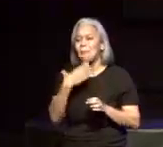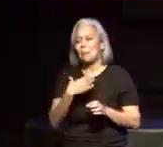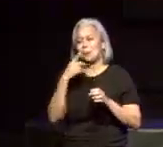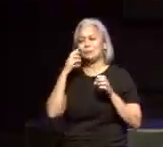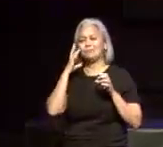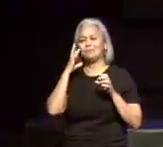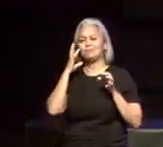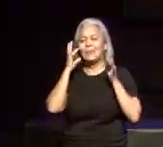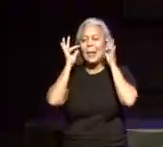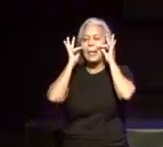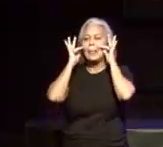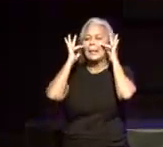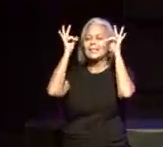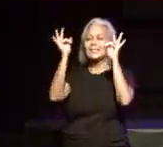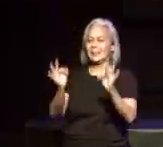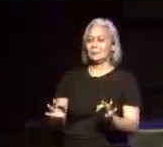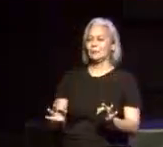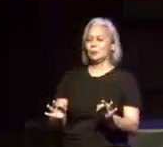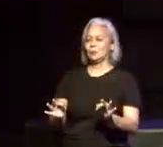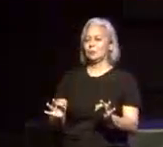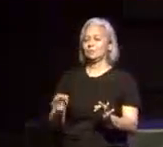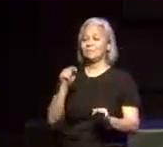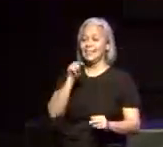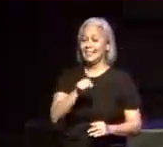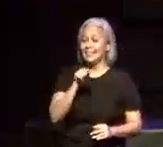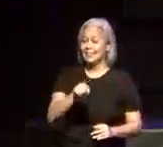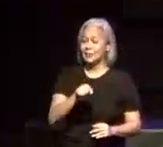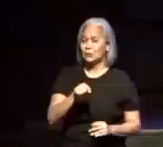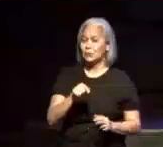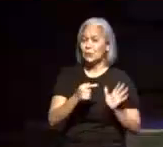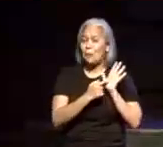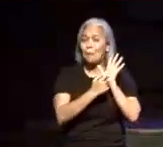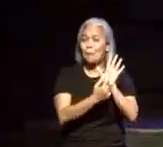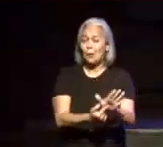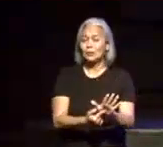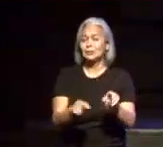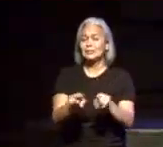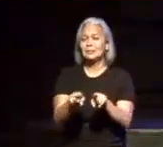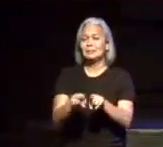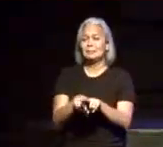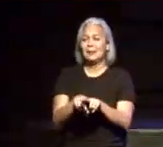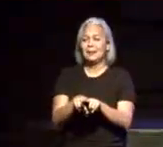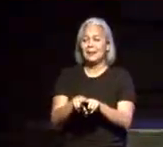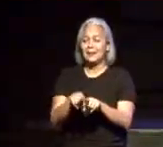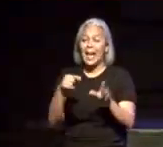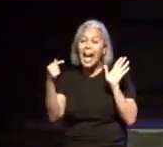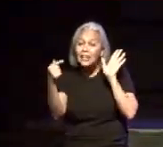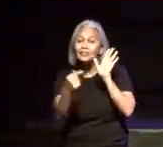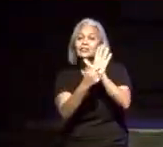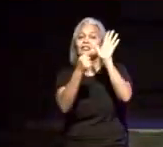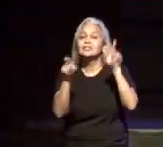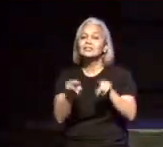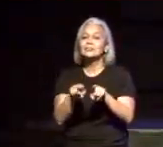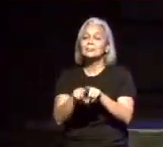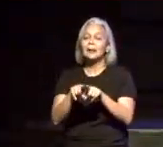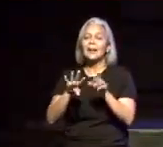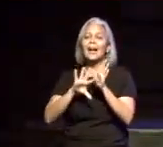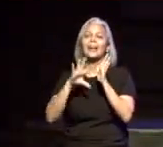Isso acaba também tocando, afetando e respingando na igreja de uma forma geral.